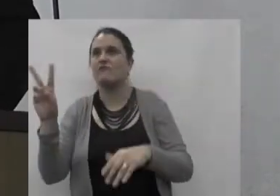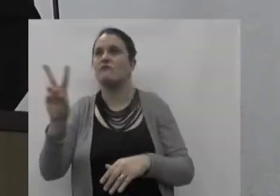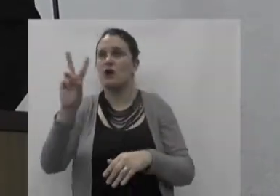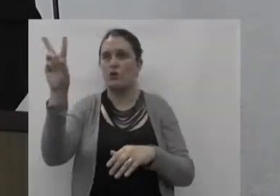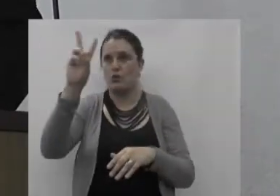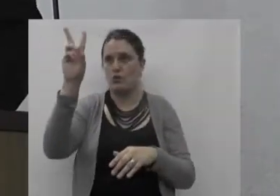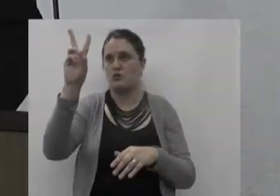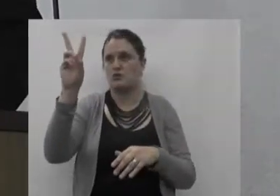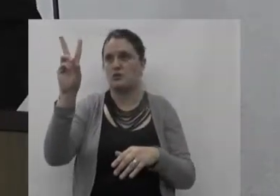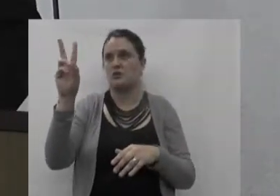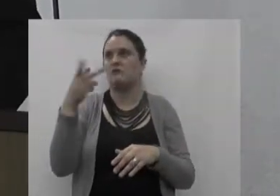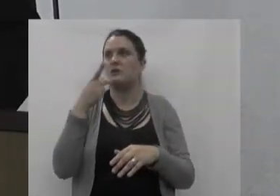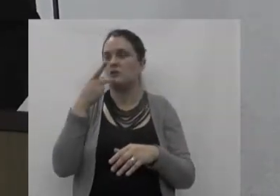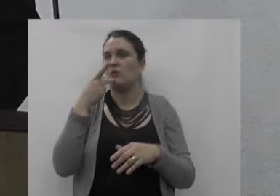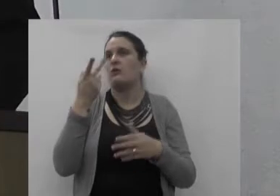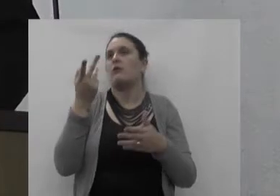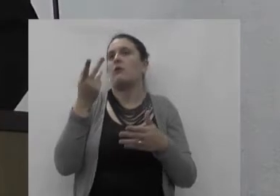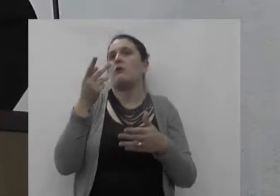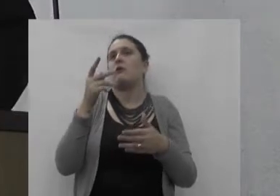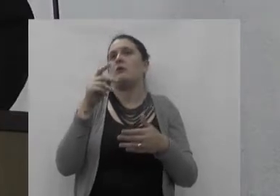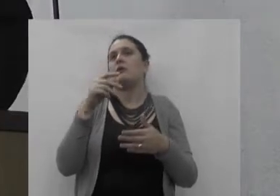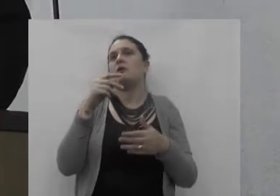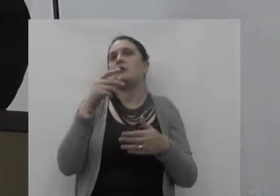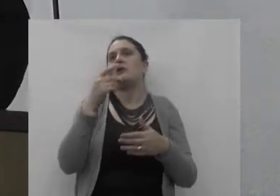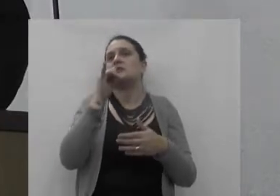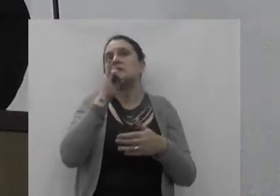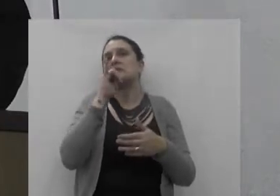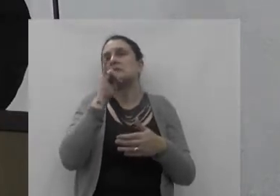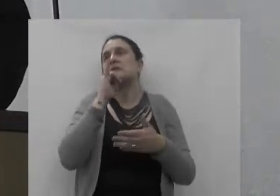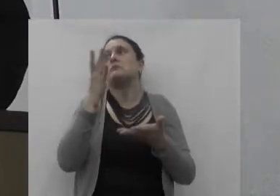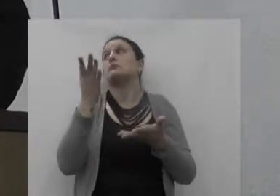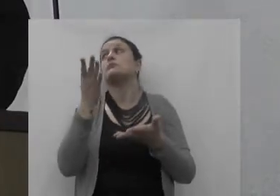valor para que aquela